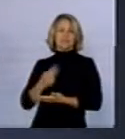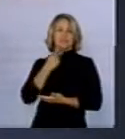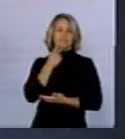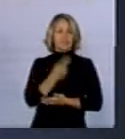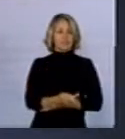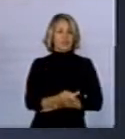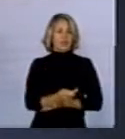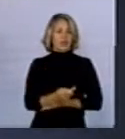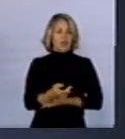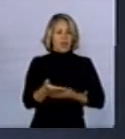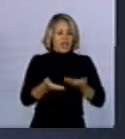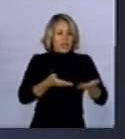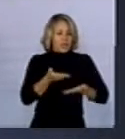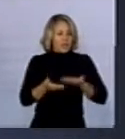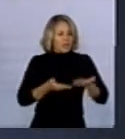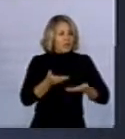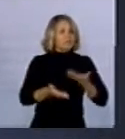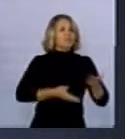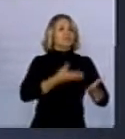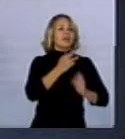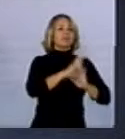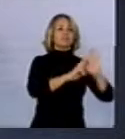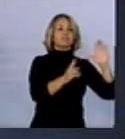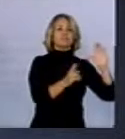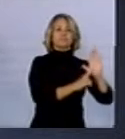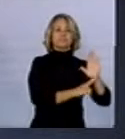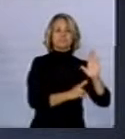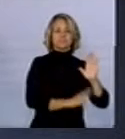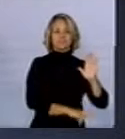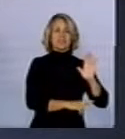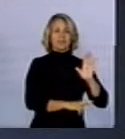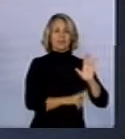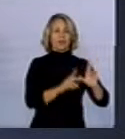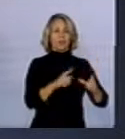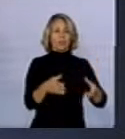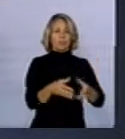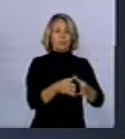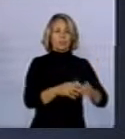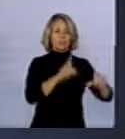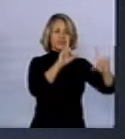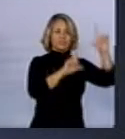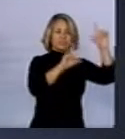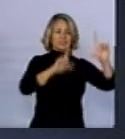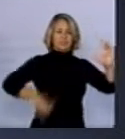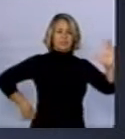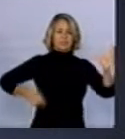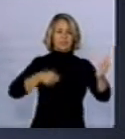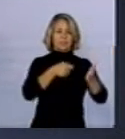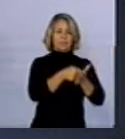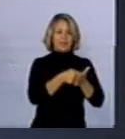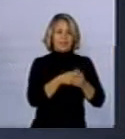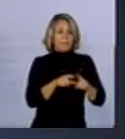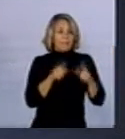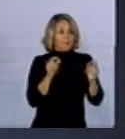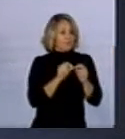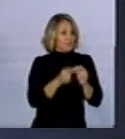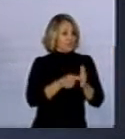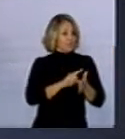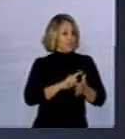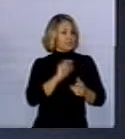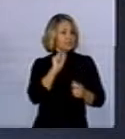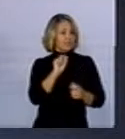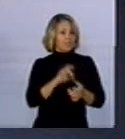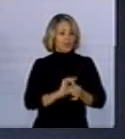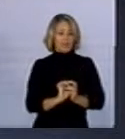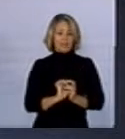louvável, regulamentar de forma mais adequada o setor de TV por assinatura. O que se faz é liberar amplamente